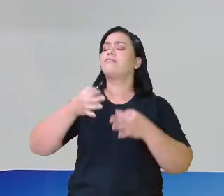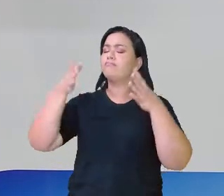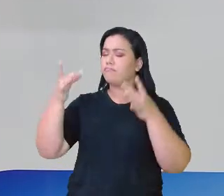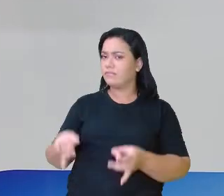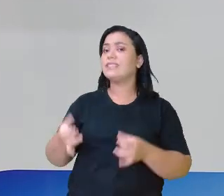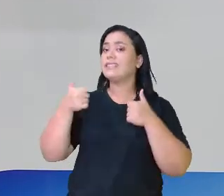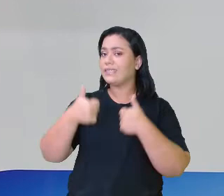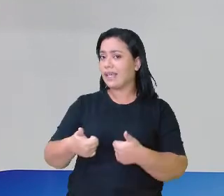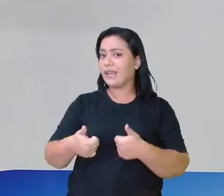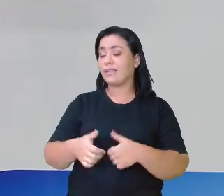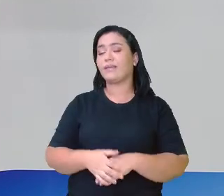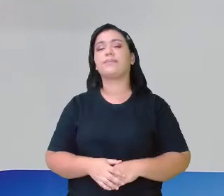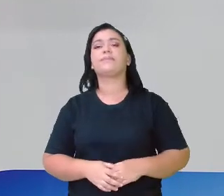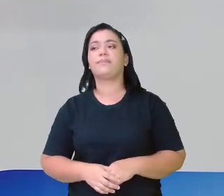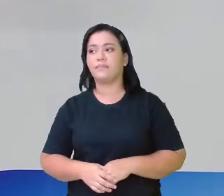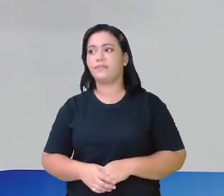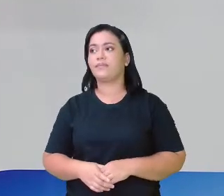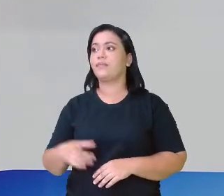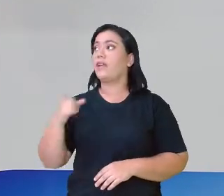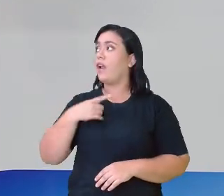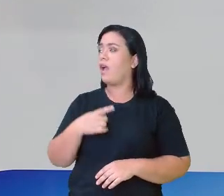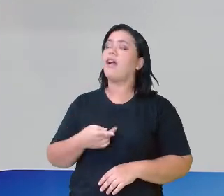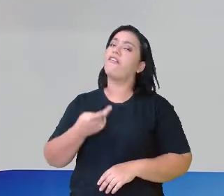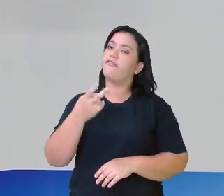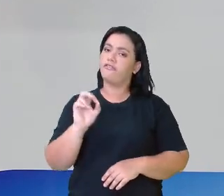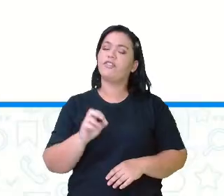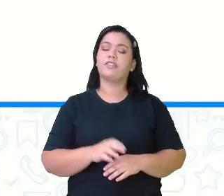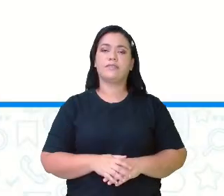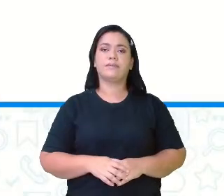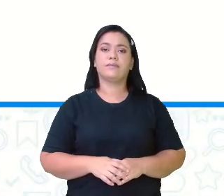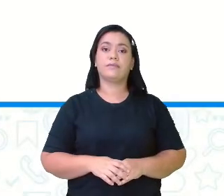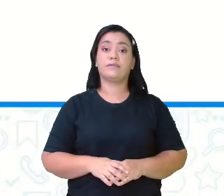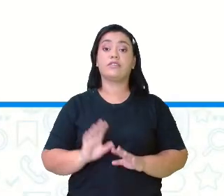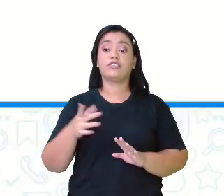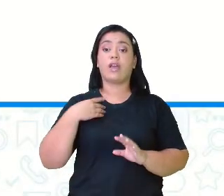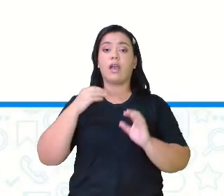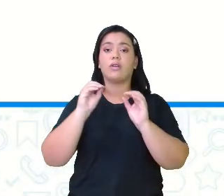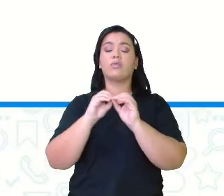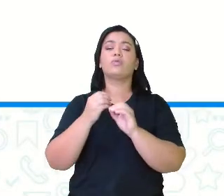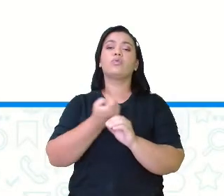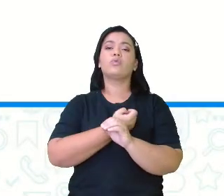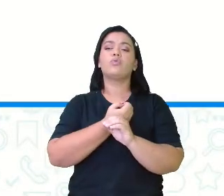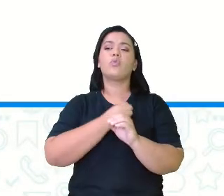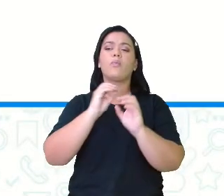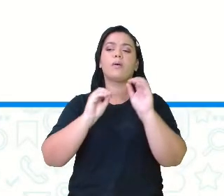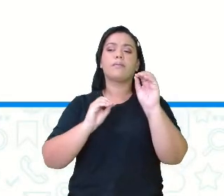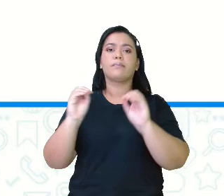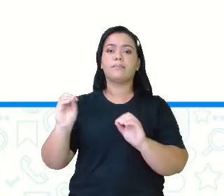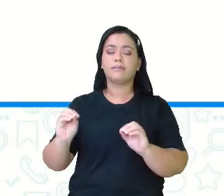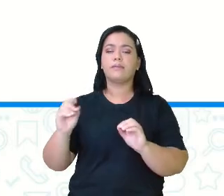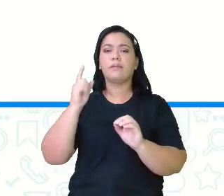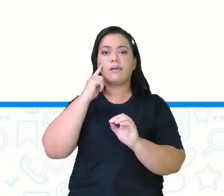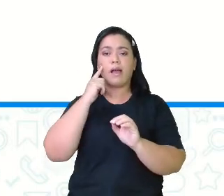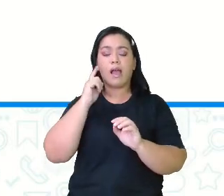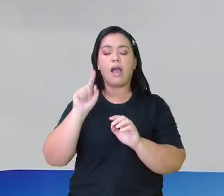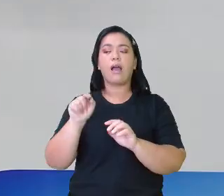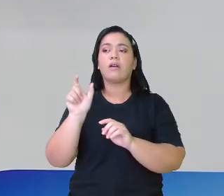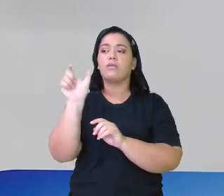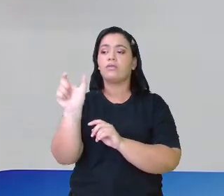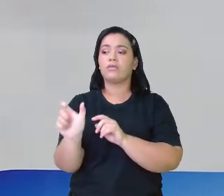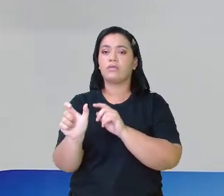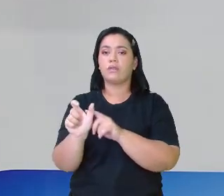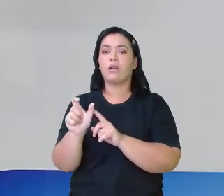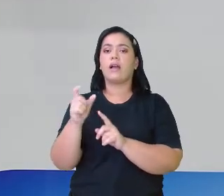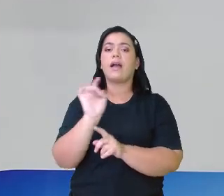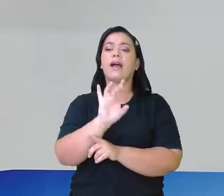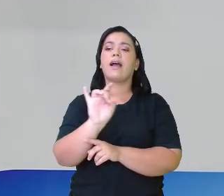é 20 mesmo. Olha lá, 20, né, gente? Então, eu estou decompondo o número, estou dizendo quanto vale